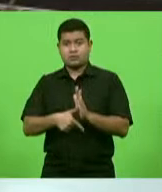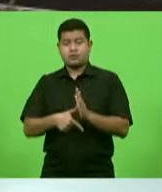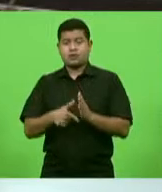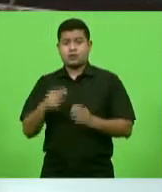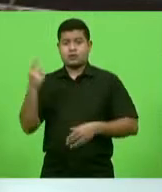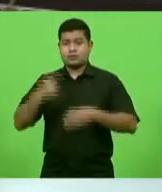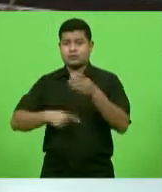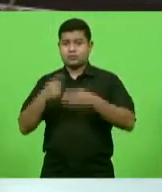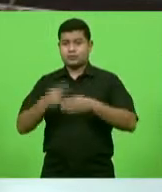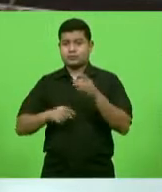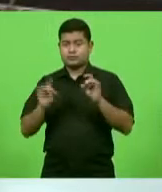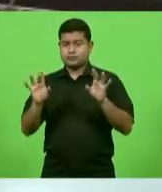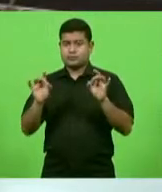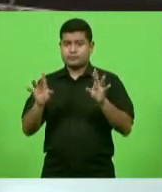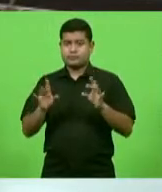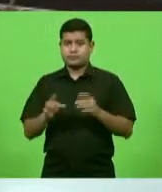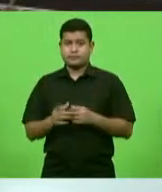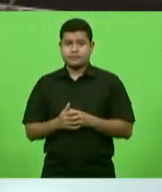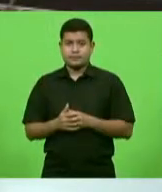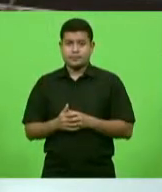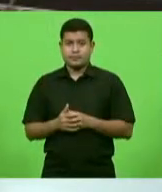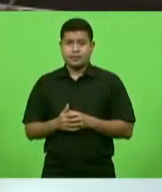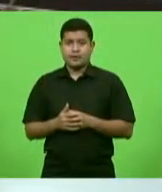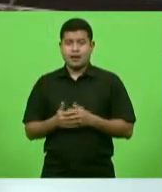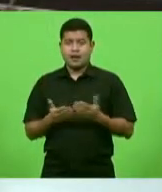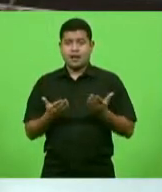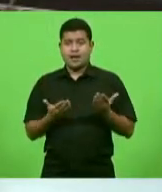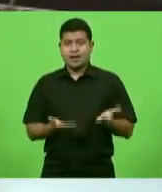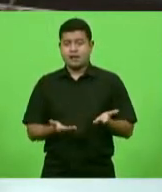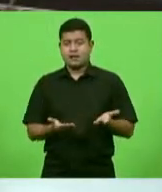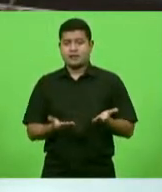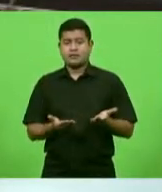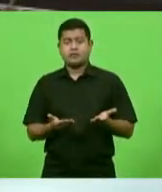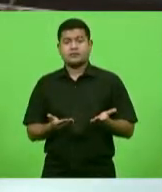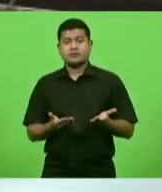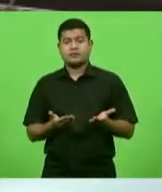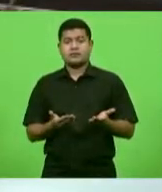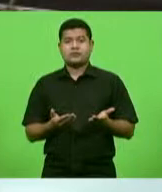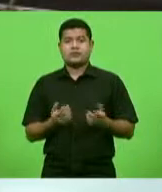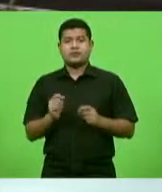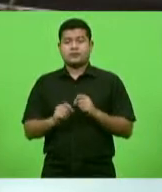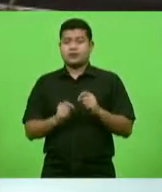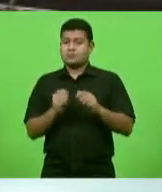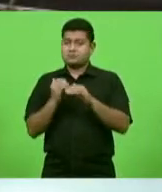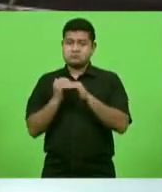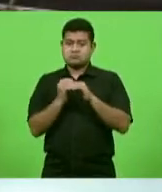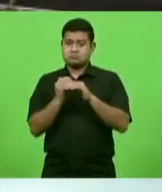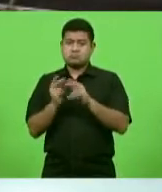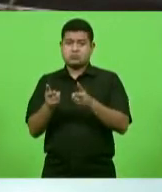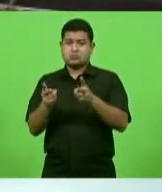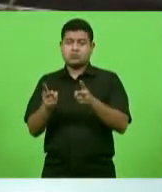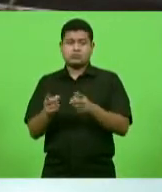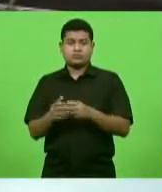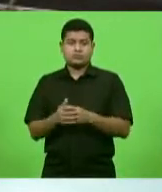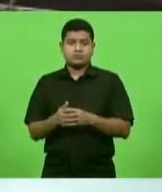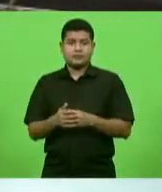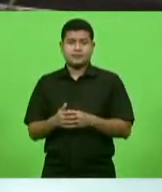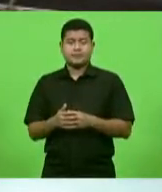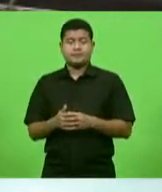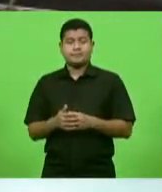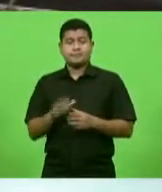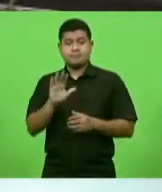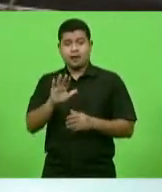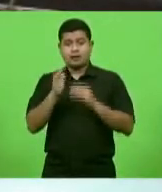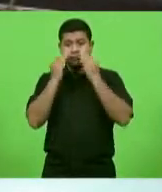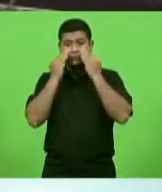na comissão especial, por uma questão de absoluta coerência. Diante do